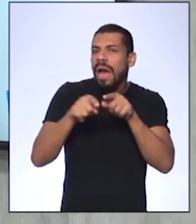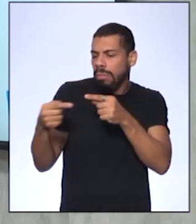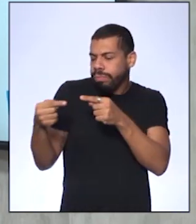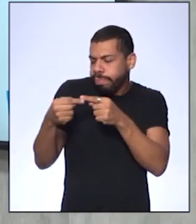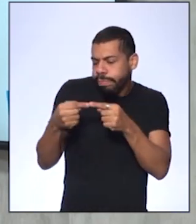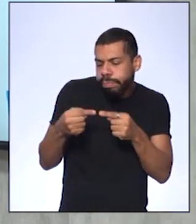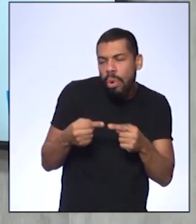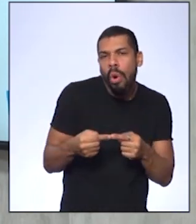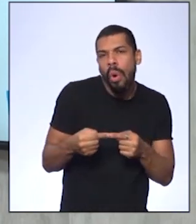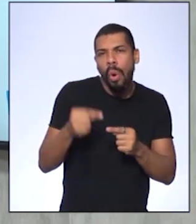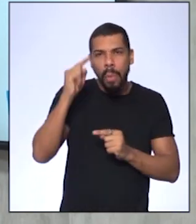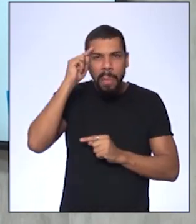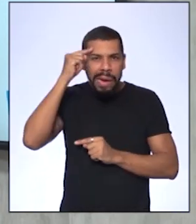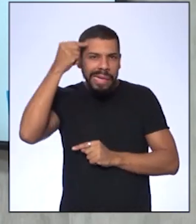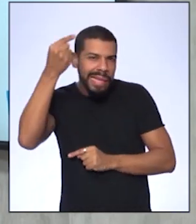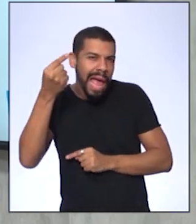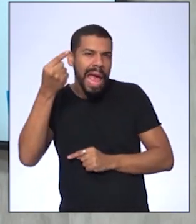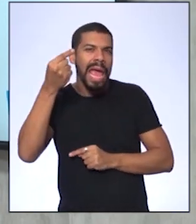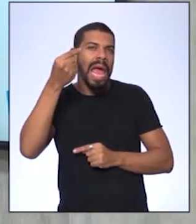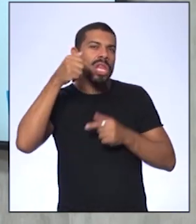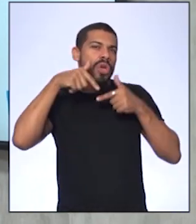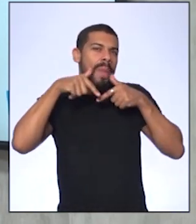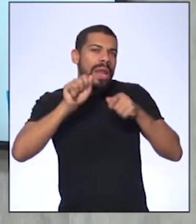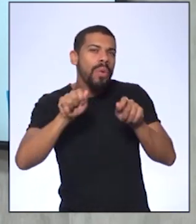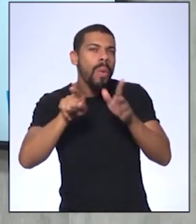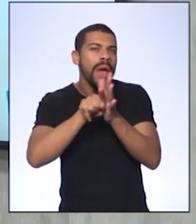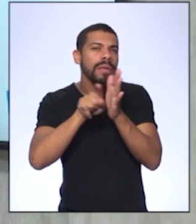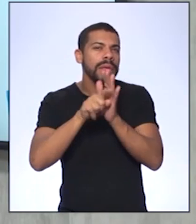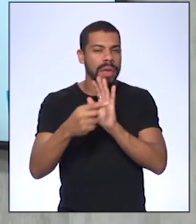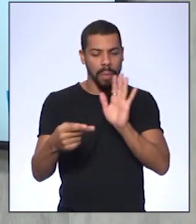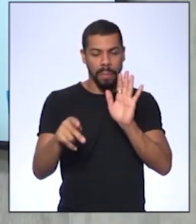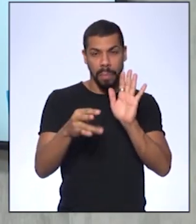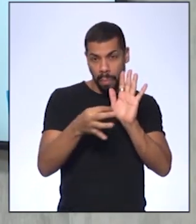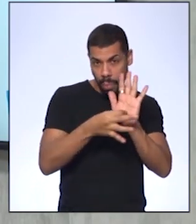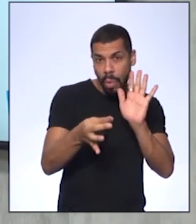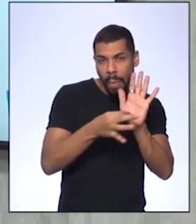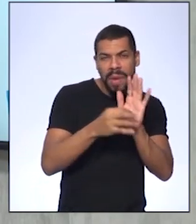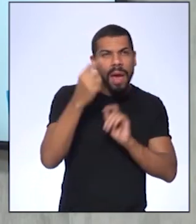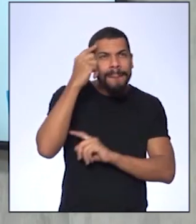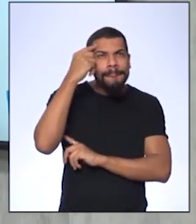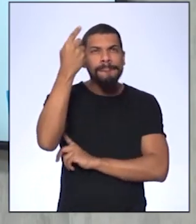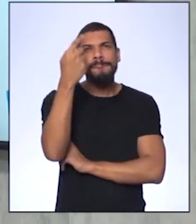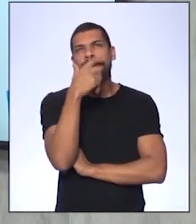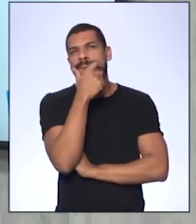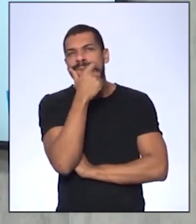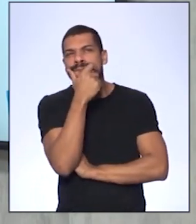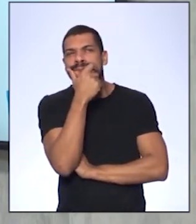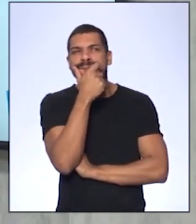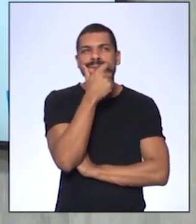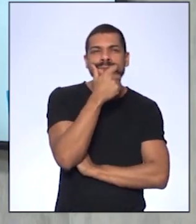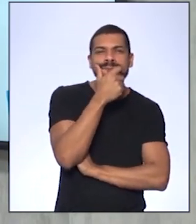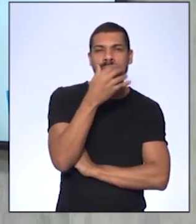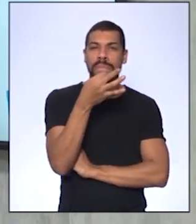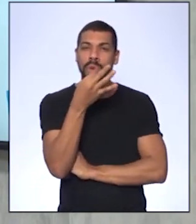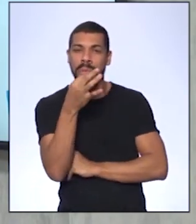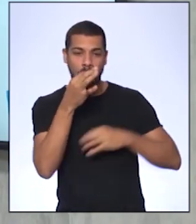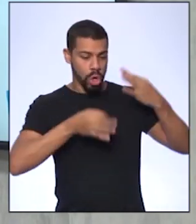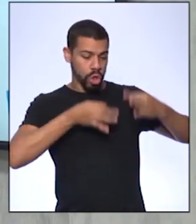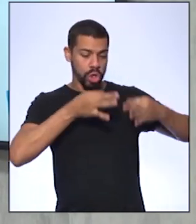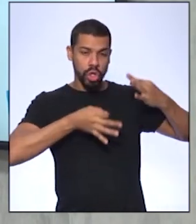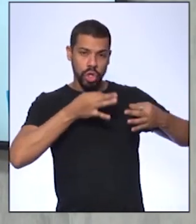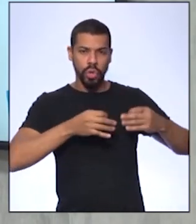Ela tem a ver com a ideia de uma linguagem que mostra o que eu penso, que mostra como eu julgo, e olha o